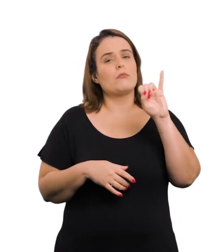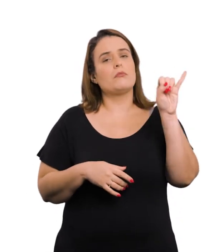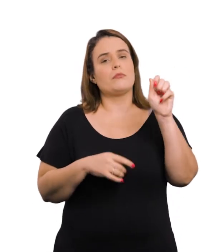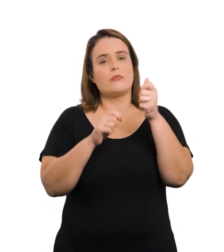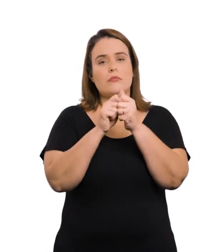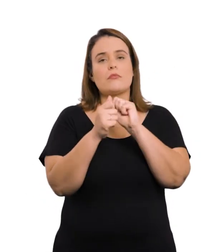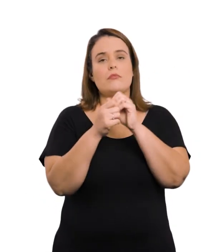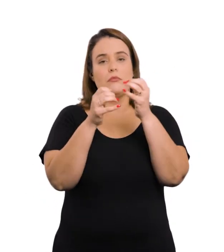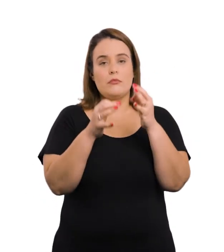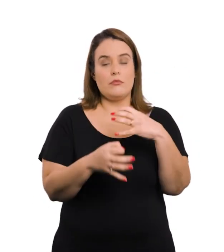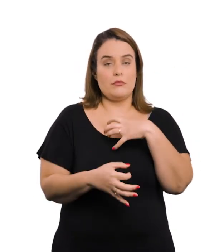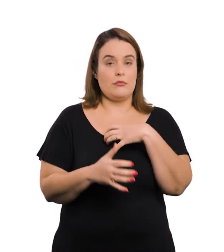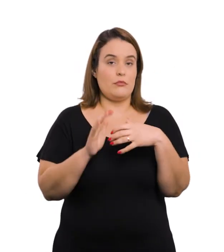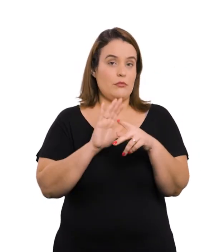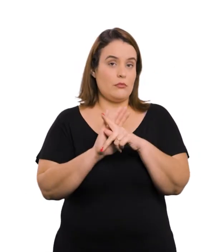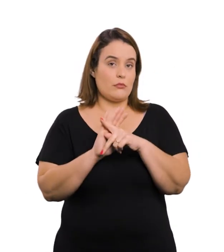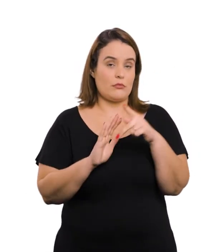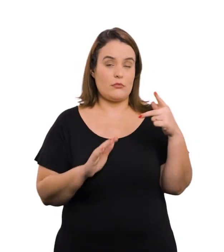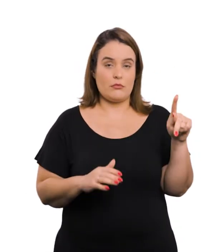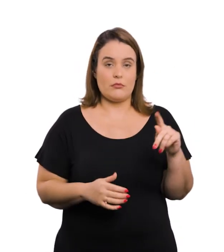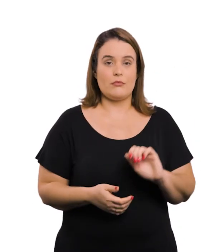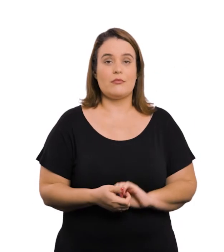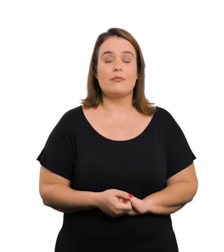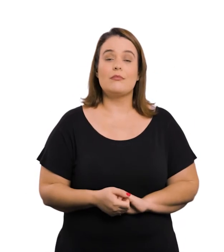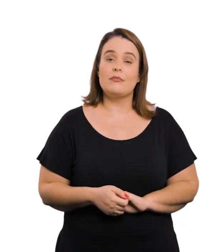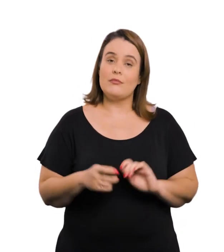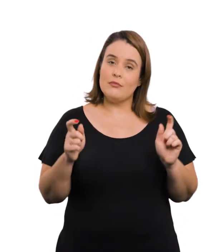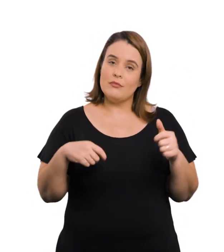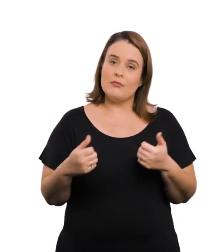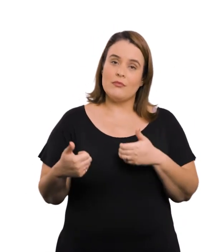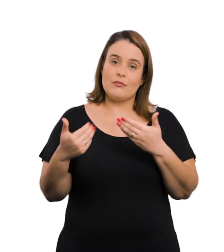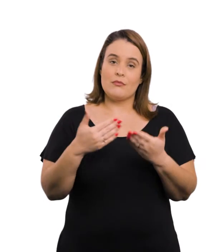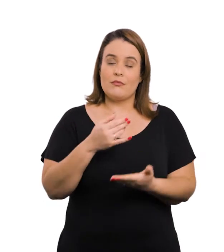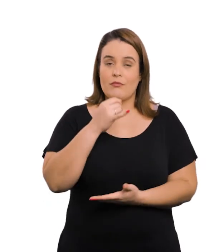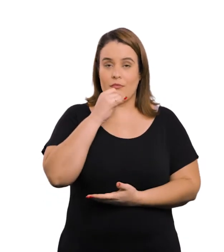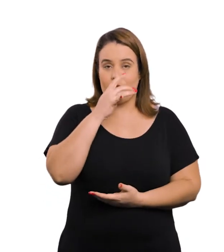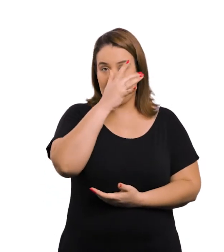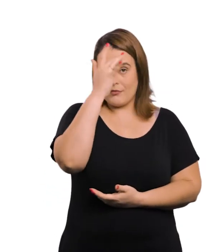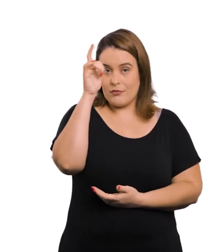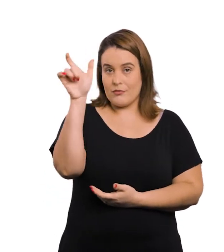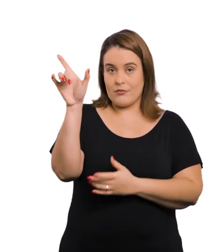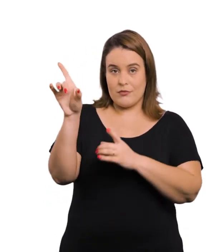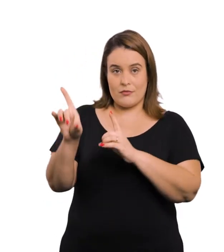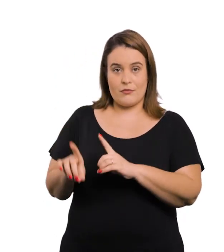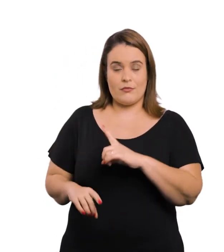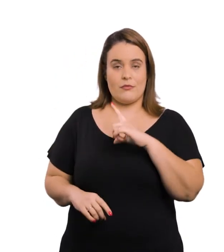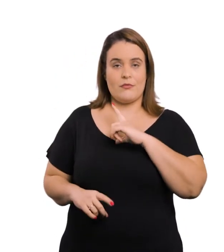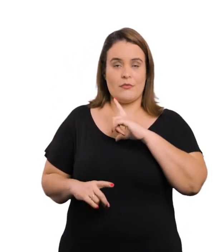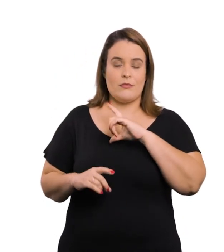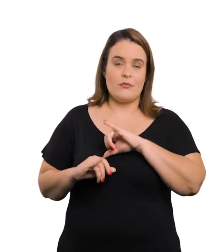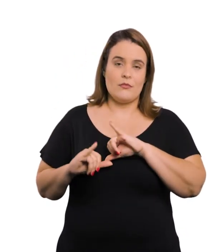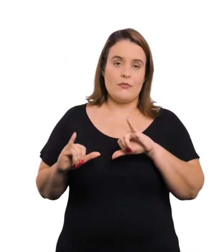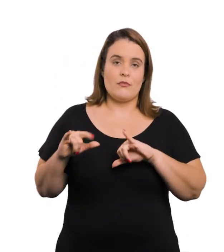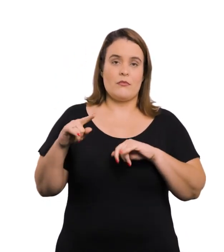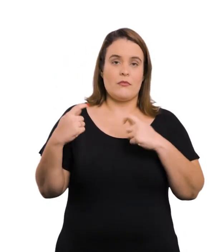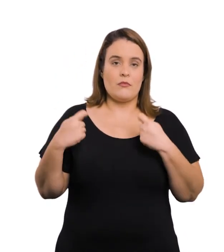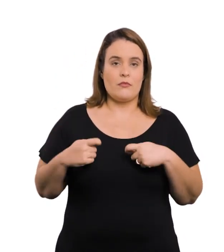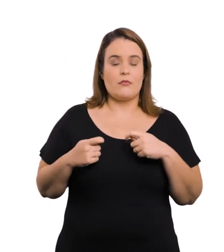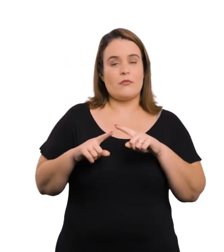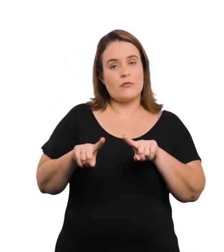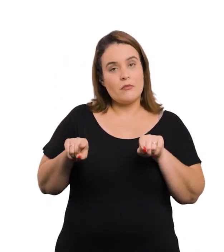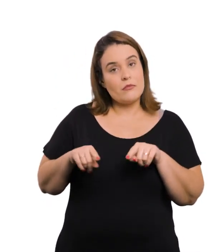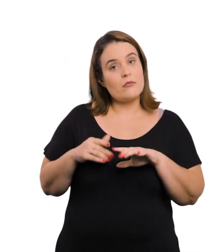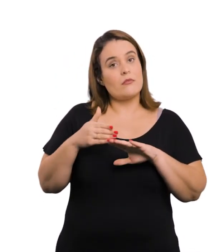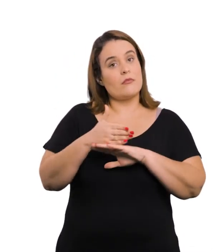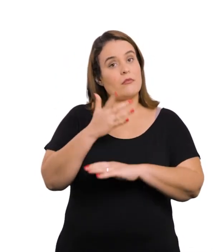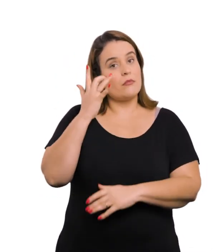que estejam adequadas às suas características. Isso possibilitará, por exemplo, que uma pessoa com deficiência informe que necessita